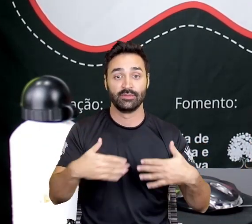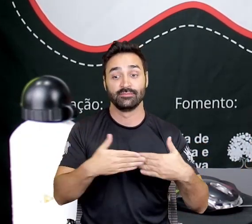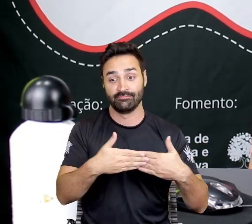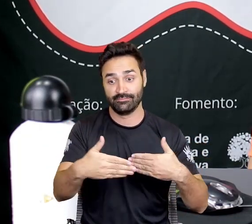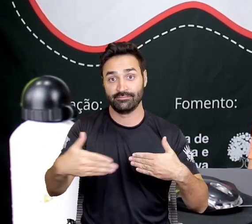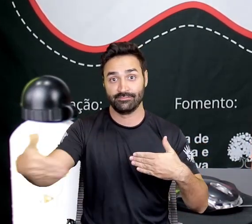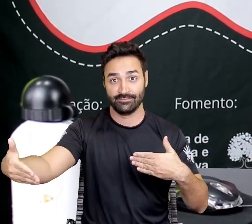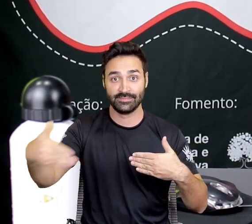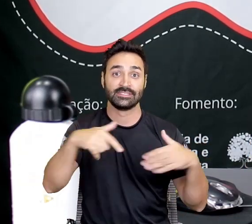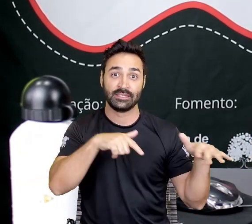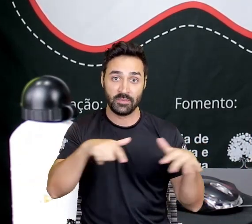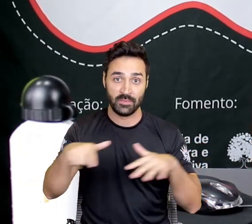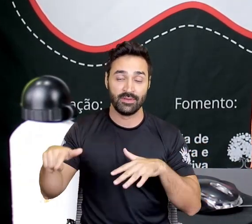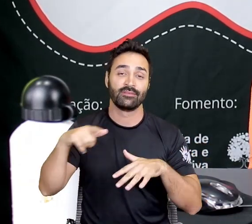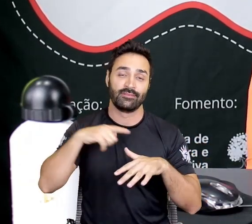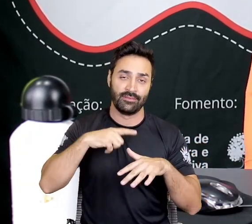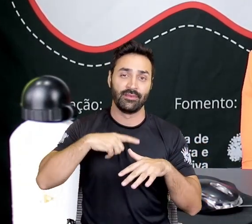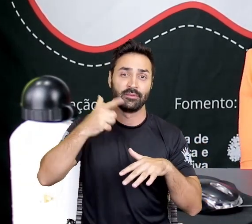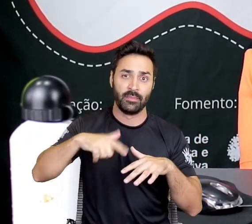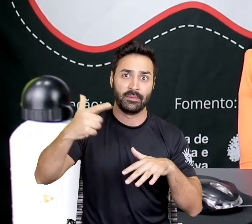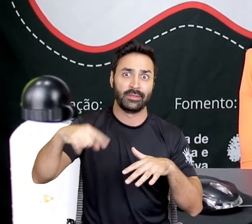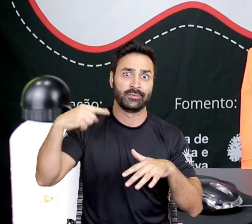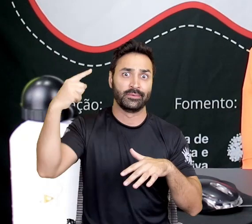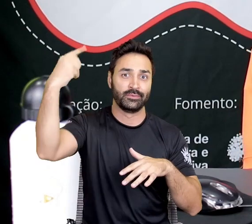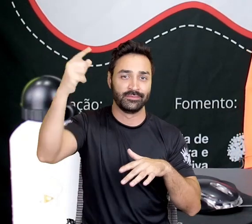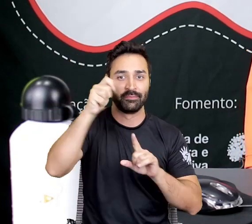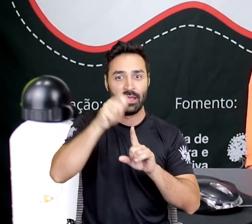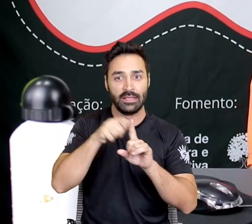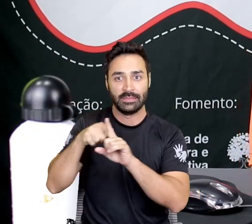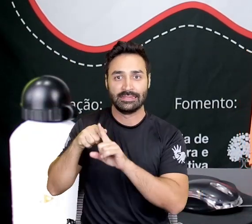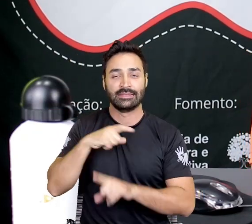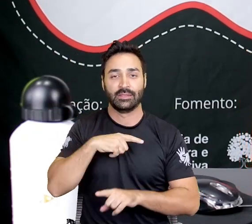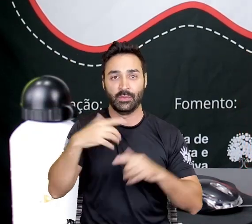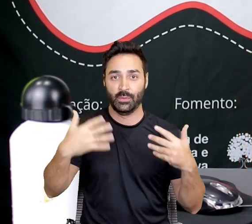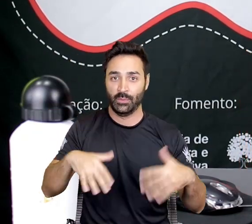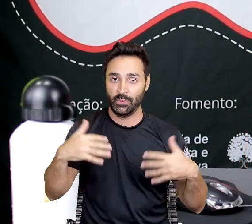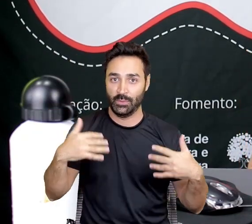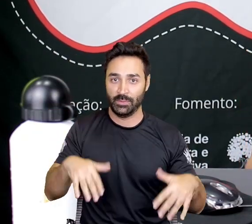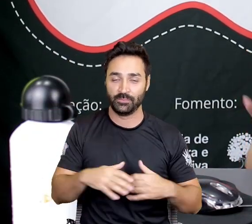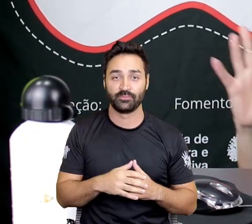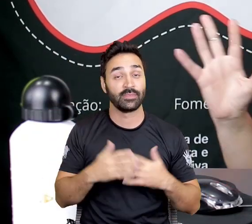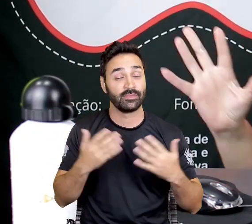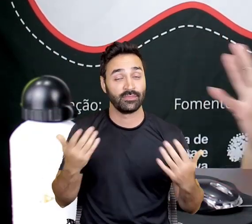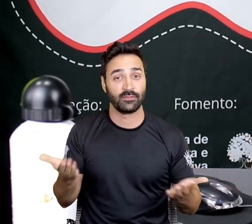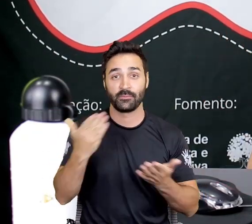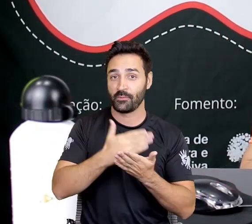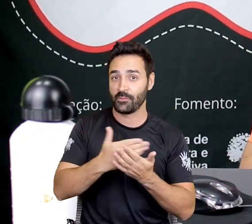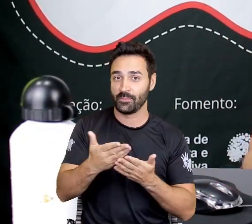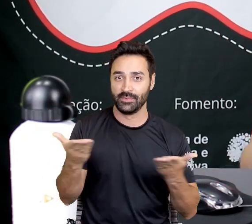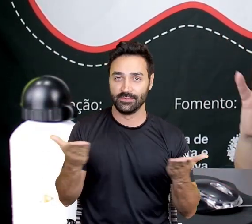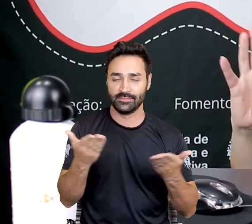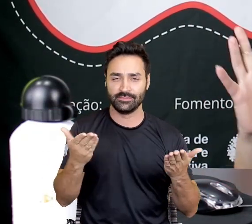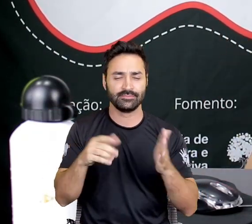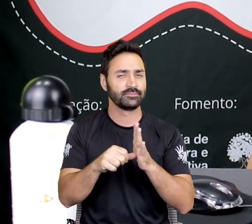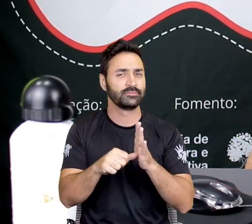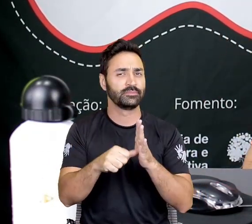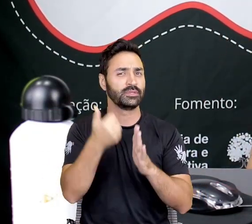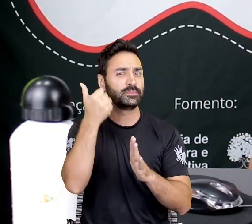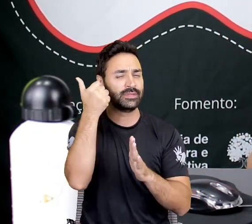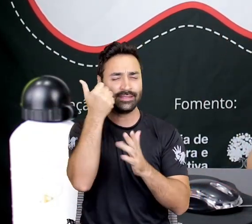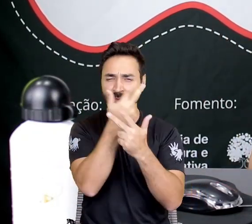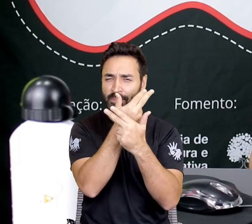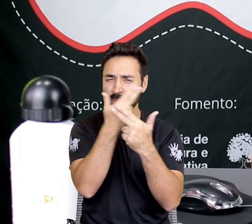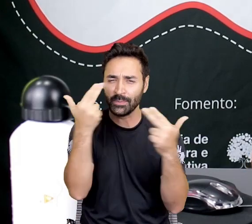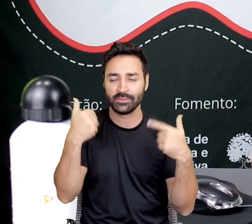que teremos outros módulos também. Bom, pessoal, para começar hoje, acho que a primeira coisa que eu tenho que fazer